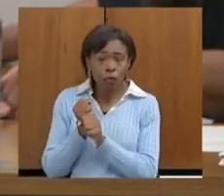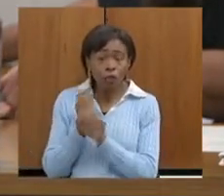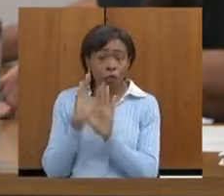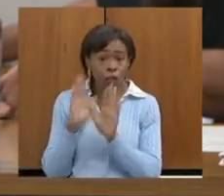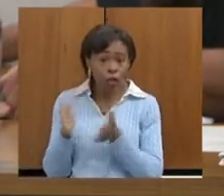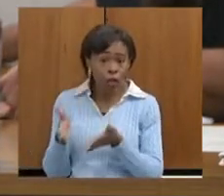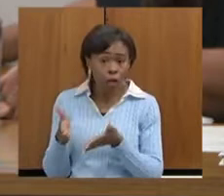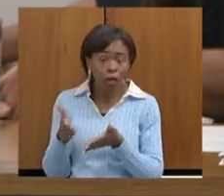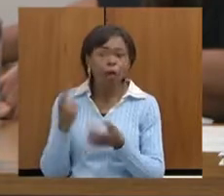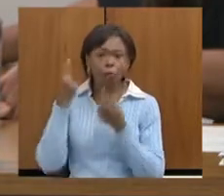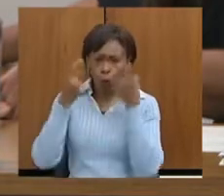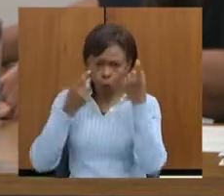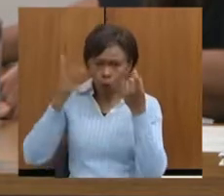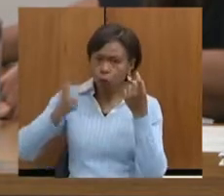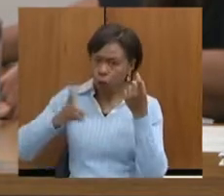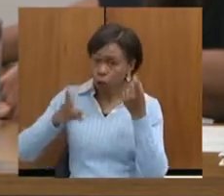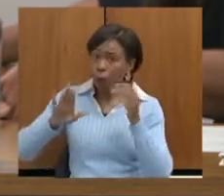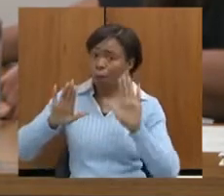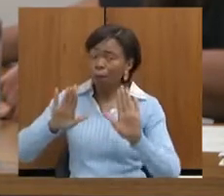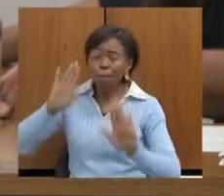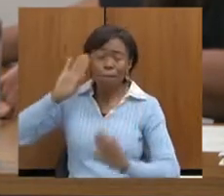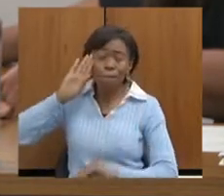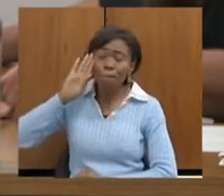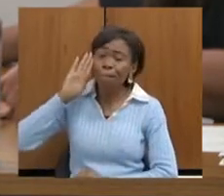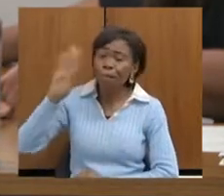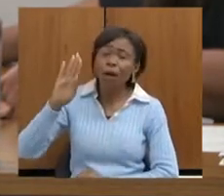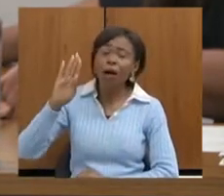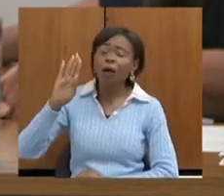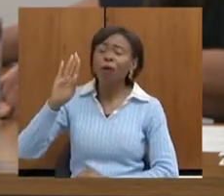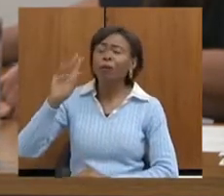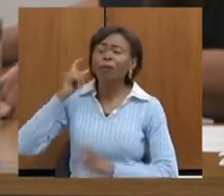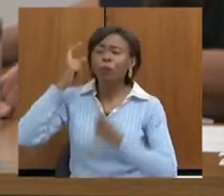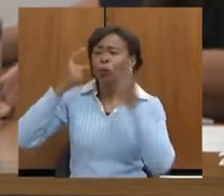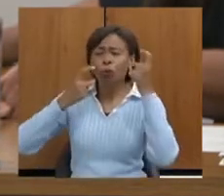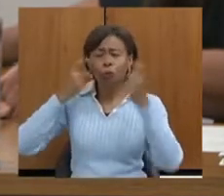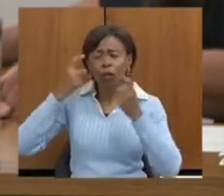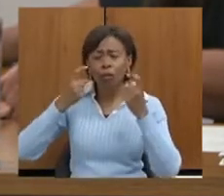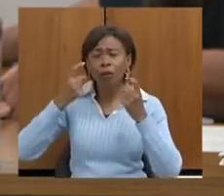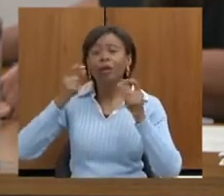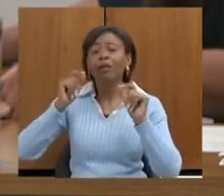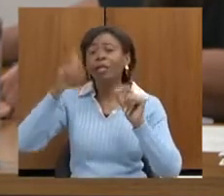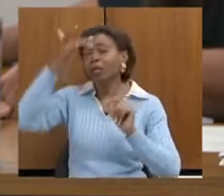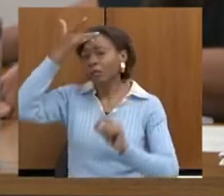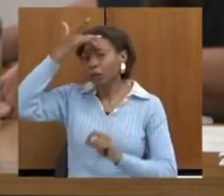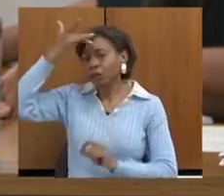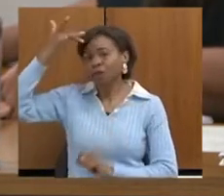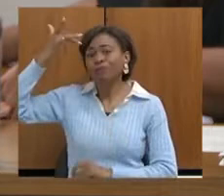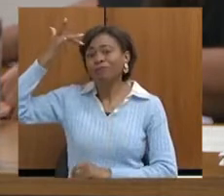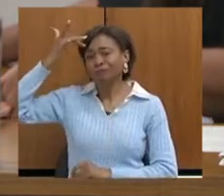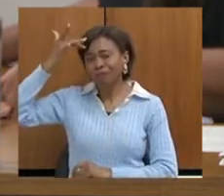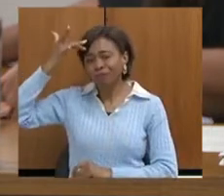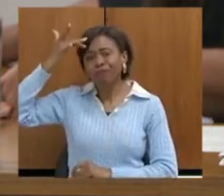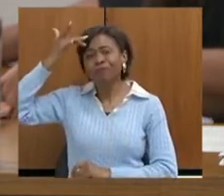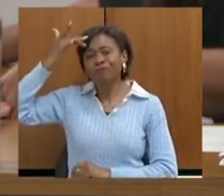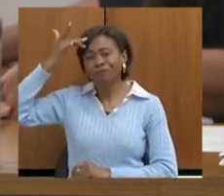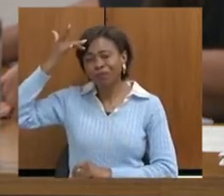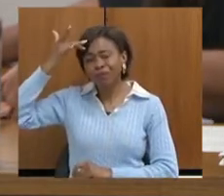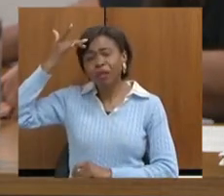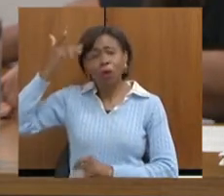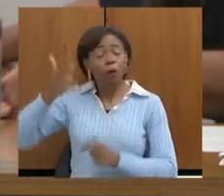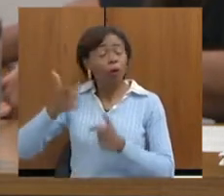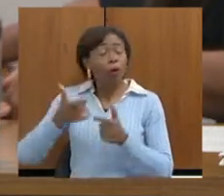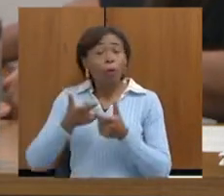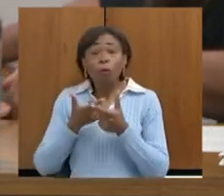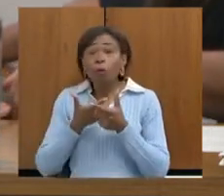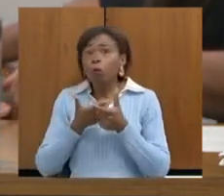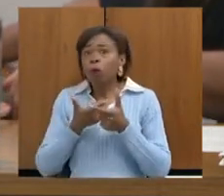mantêm essa preocupação mas o que mais aparece no relato das pessoas atingidas esse é o número de pessoas que